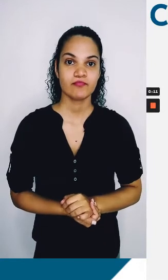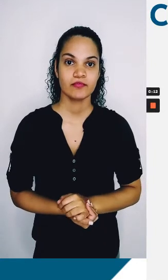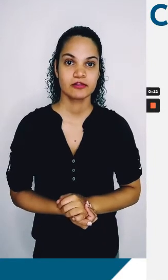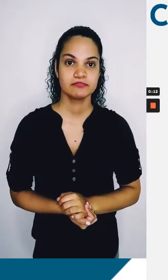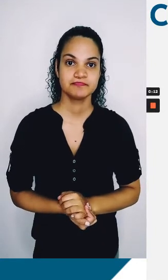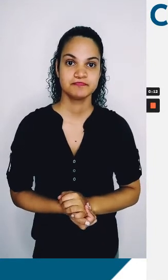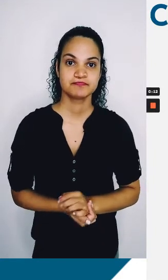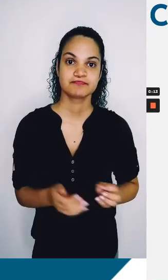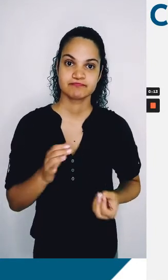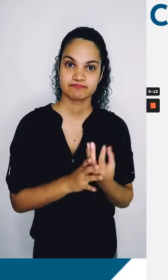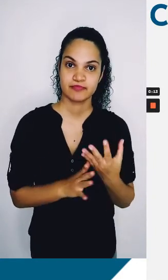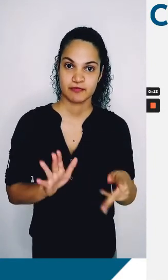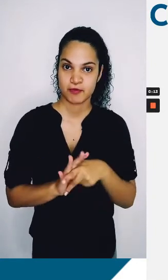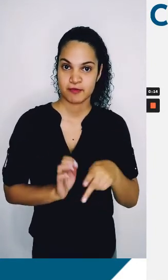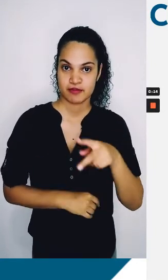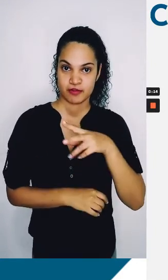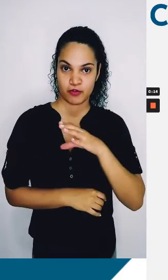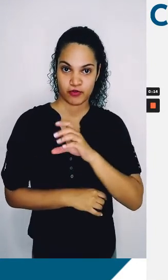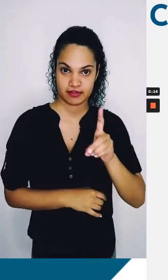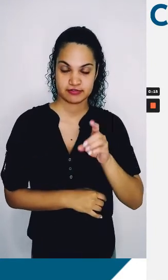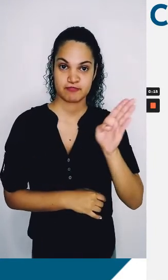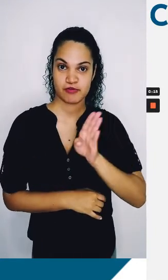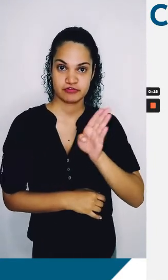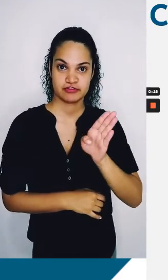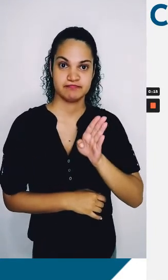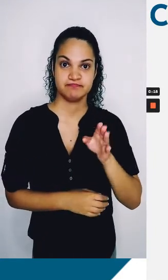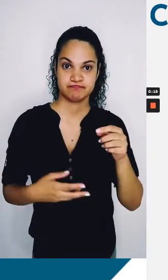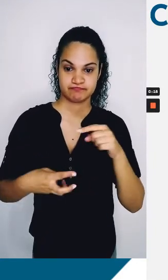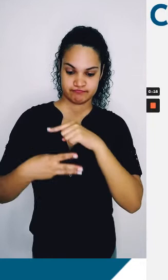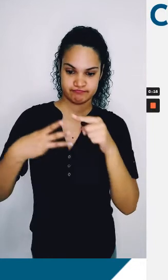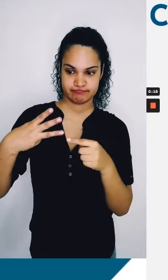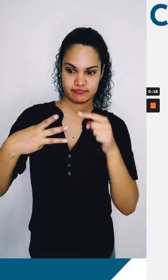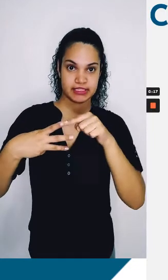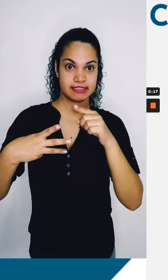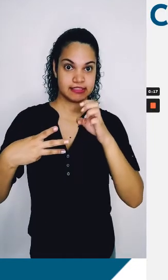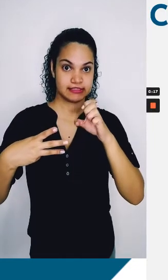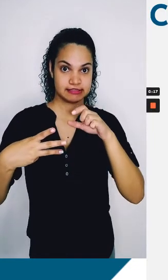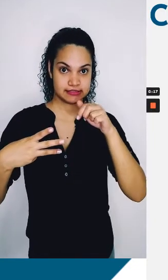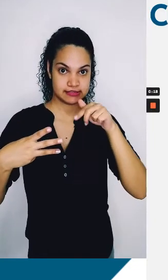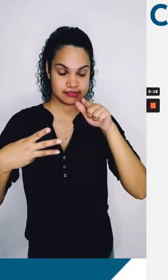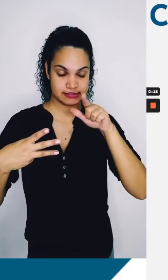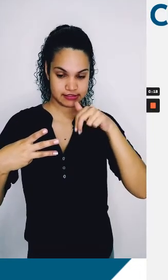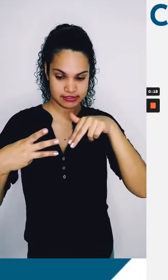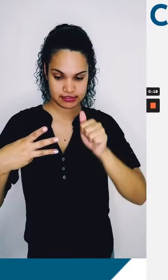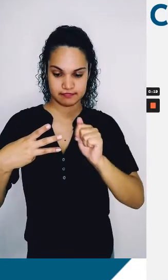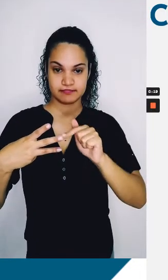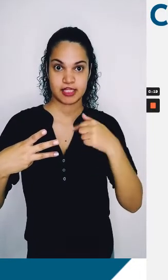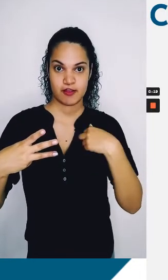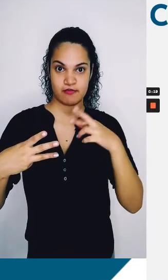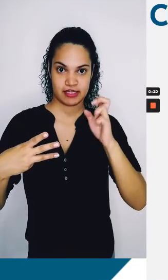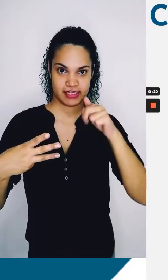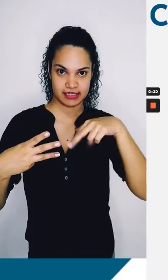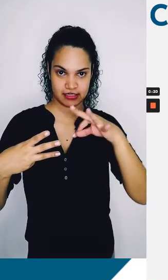pré-vestibular social, produzidos pela Coordenação de Biologia, composta pela professora Celina, por